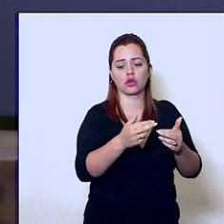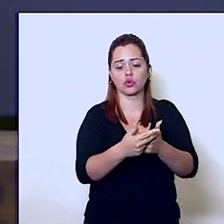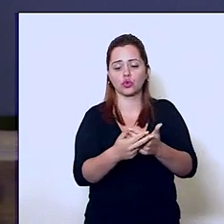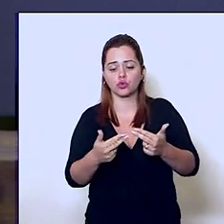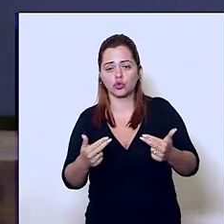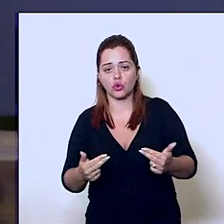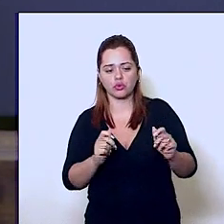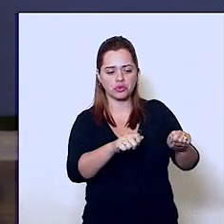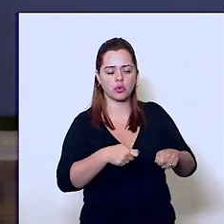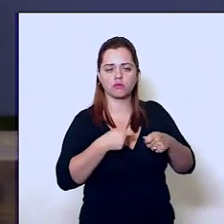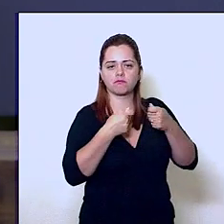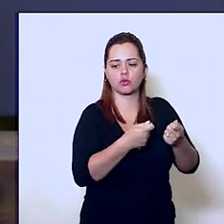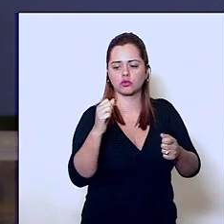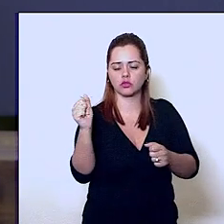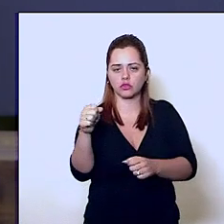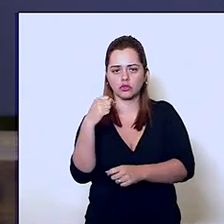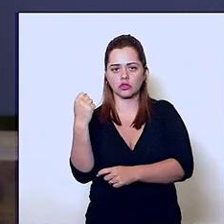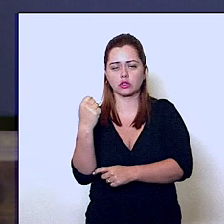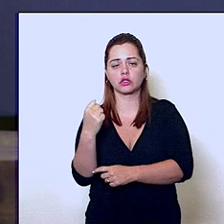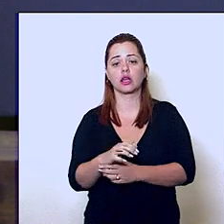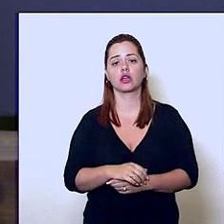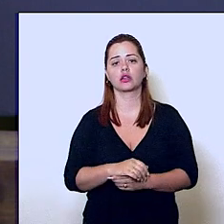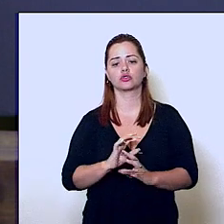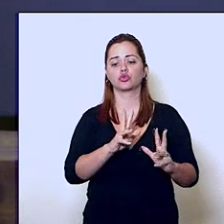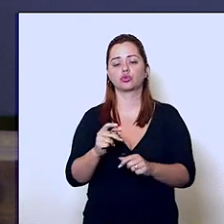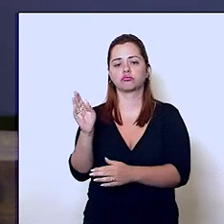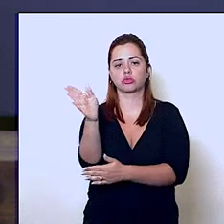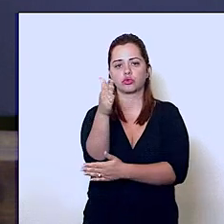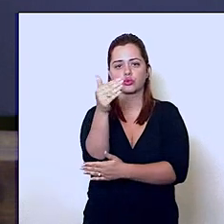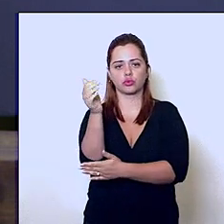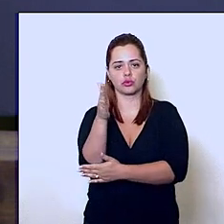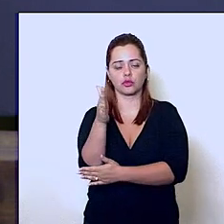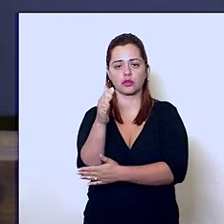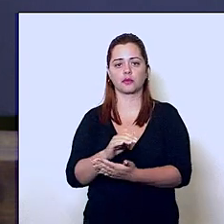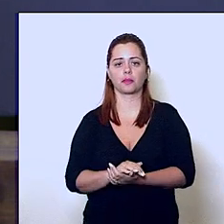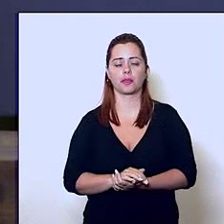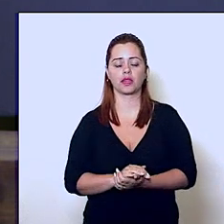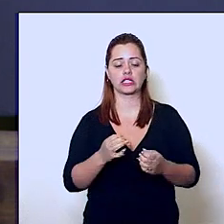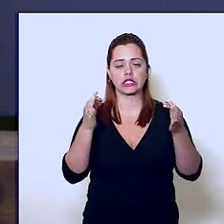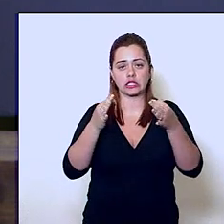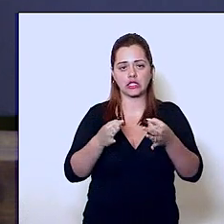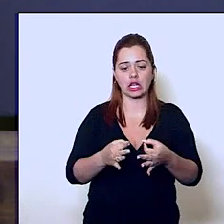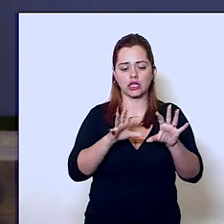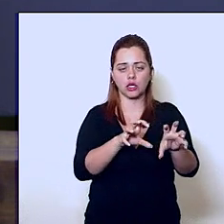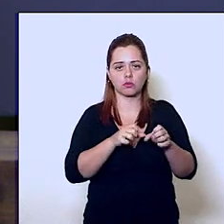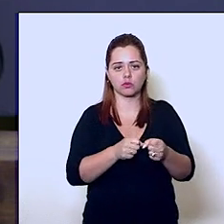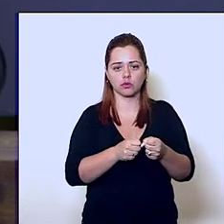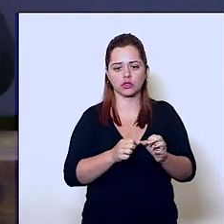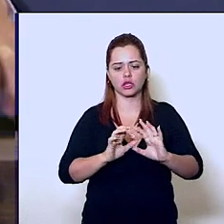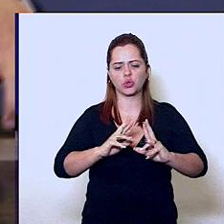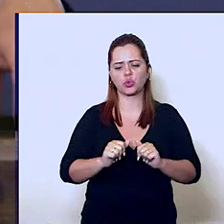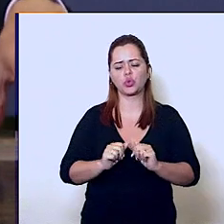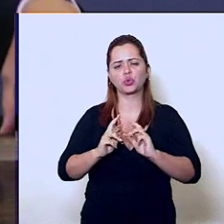né, de uma diplomacia pragmática que busca resultados e que tanto